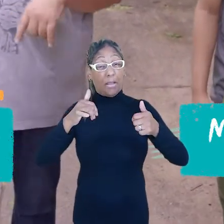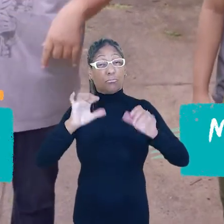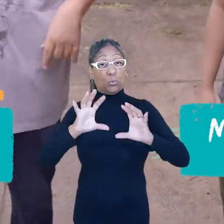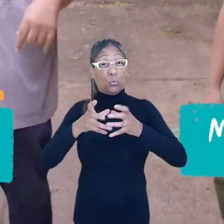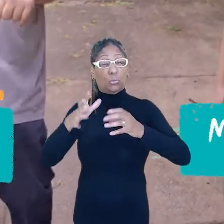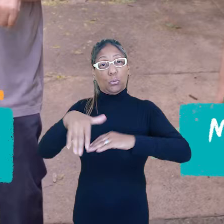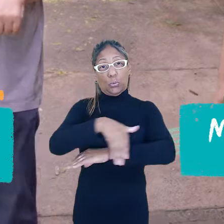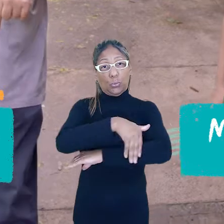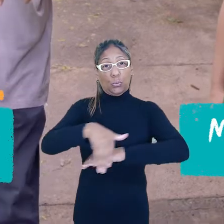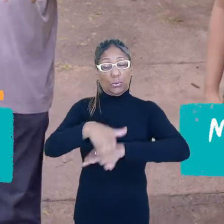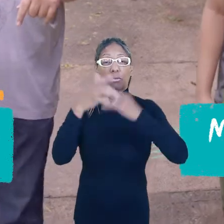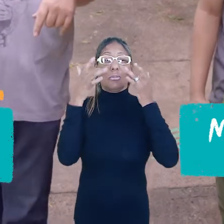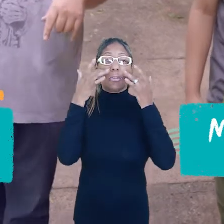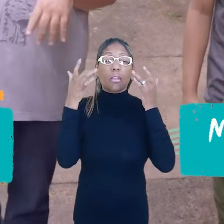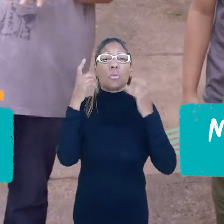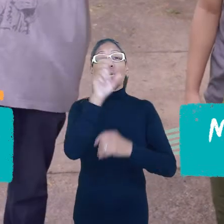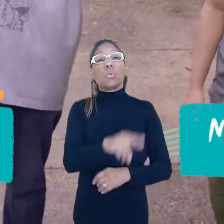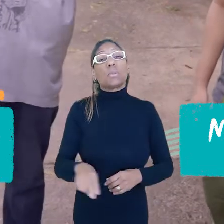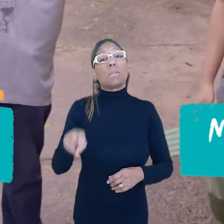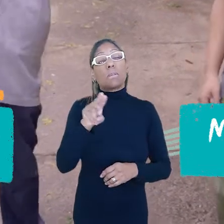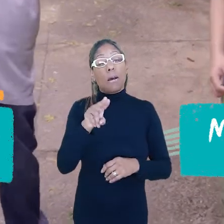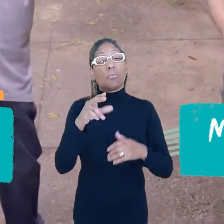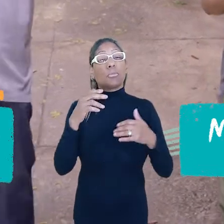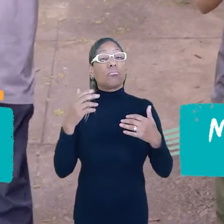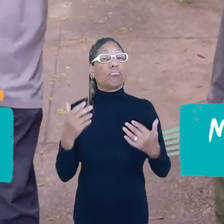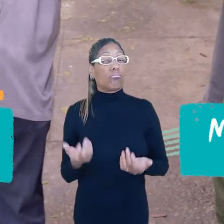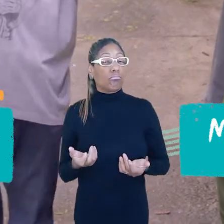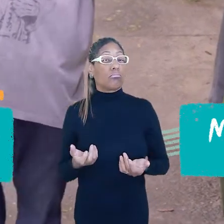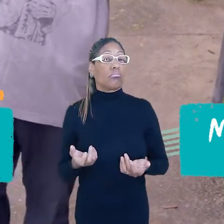edição do Festival de Teatro de Rua, nós usamos uma parte